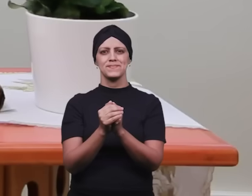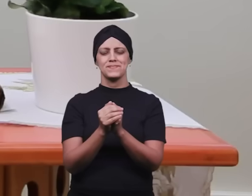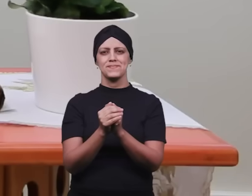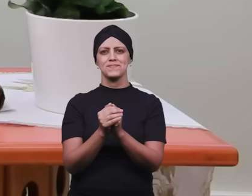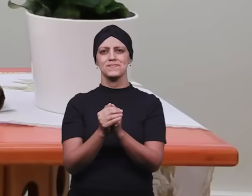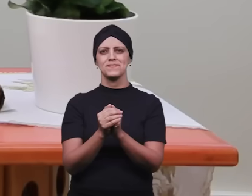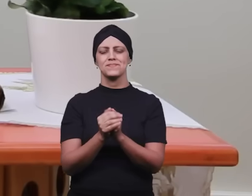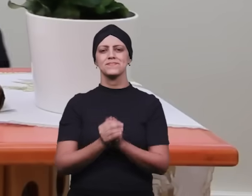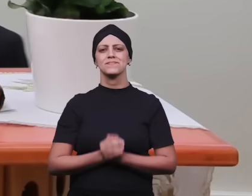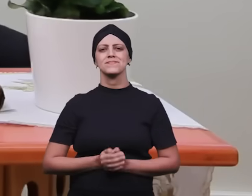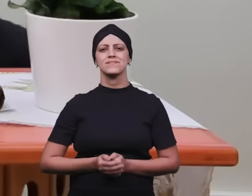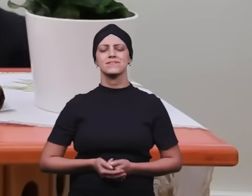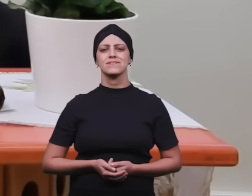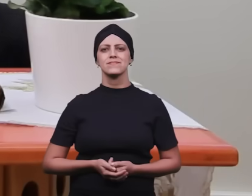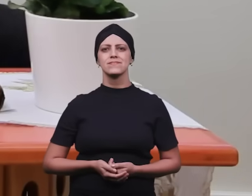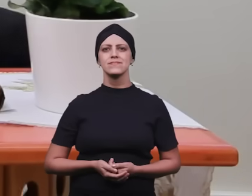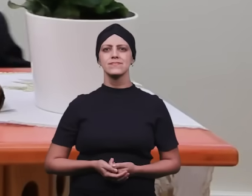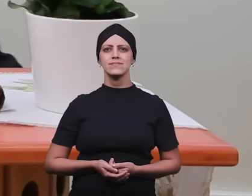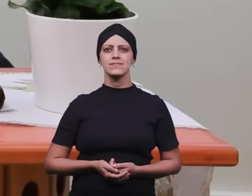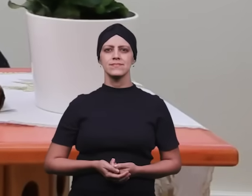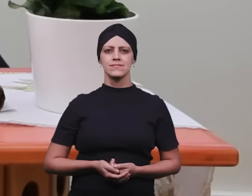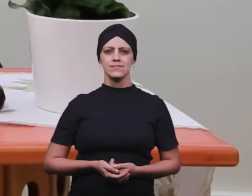Amém. Amém.